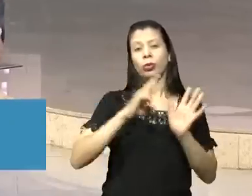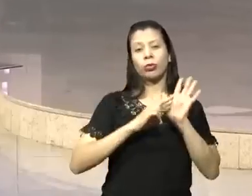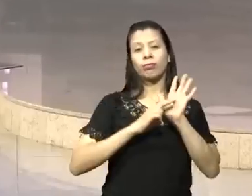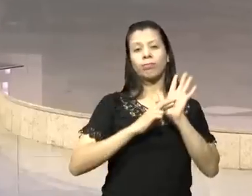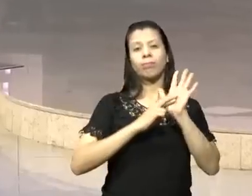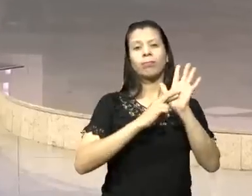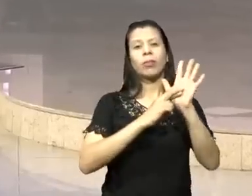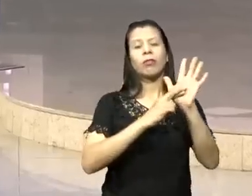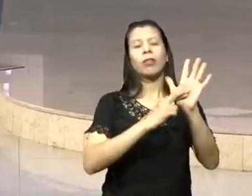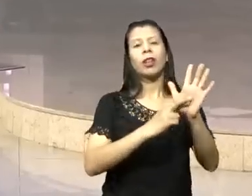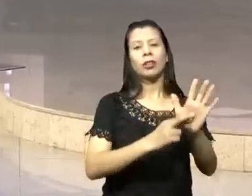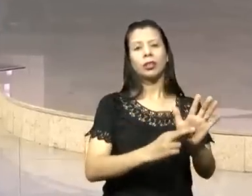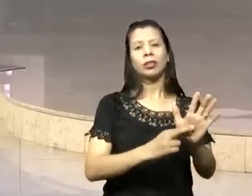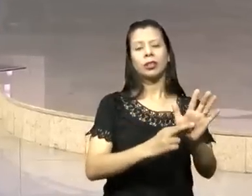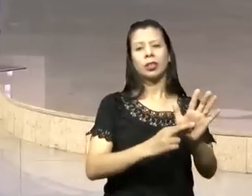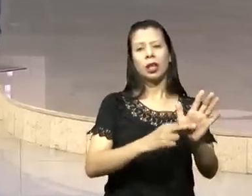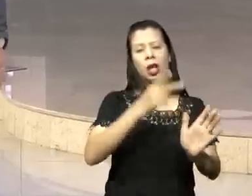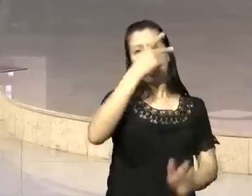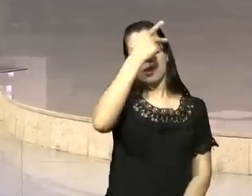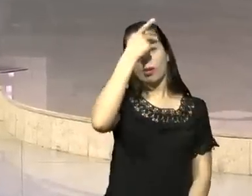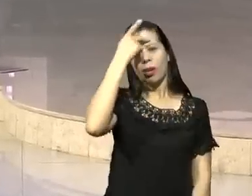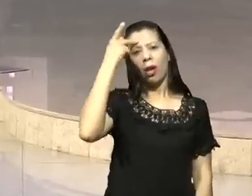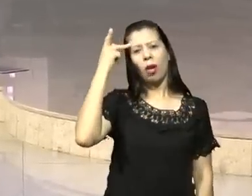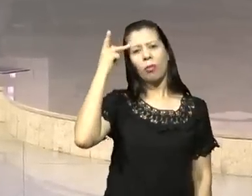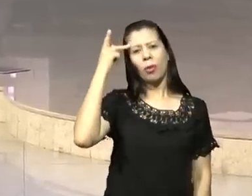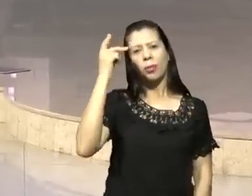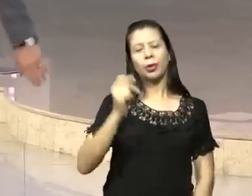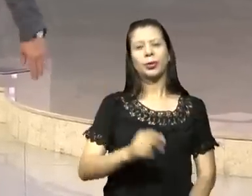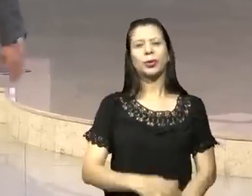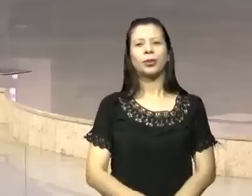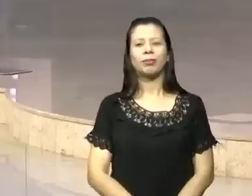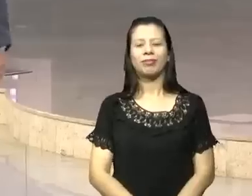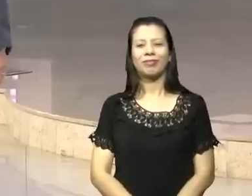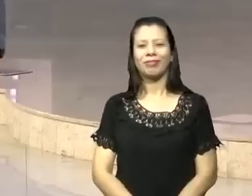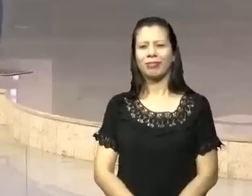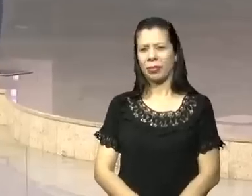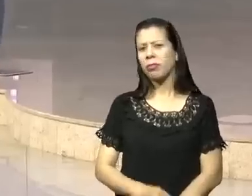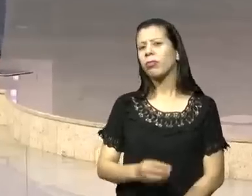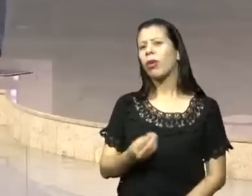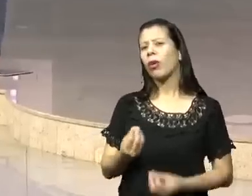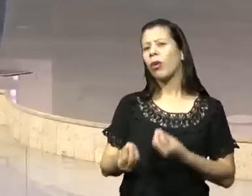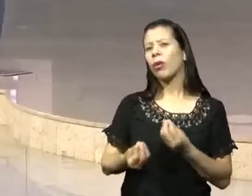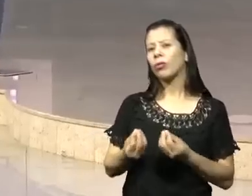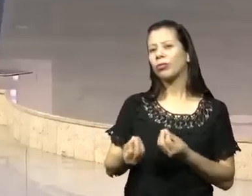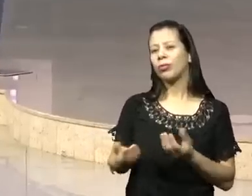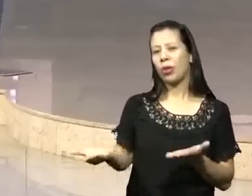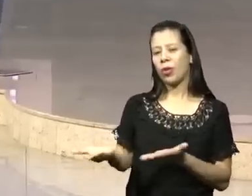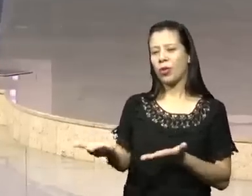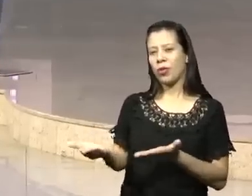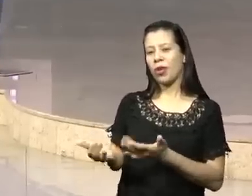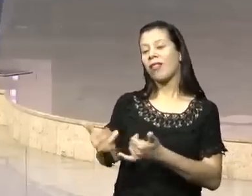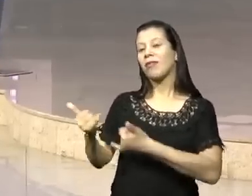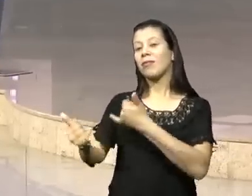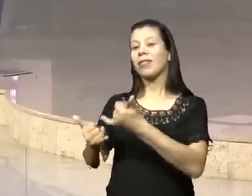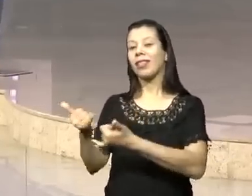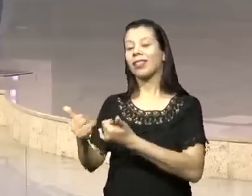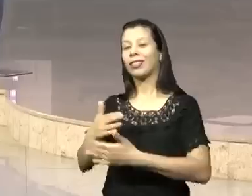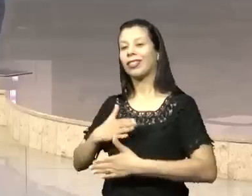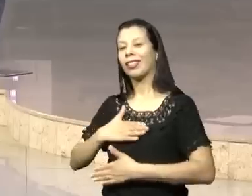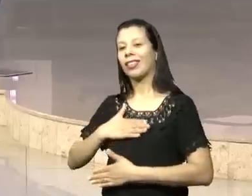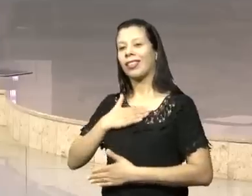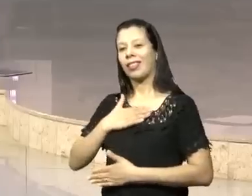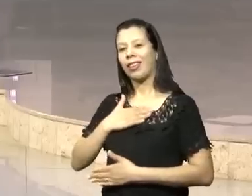segundos para você descobrir hoje ainda brinquei com Alguns irmãos aqui na igreja o Dário e outros